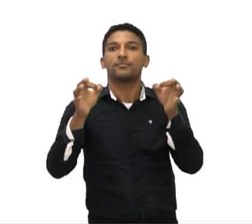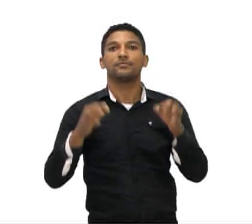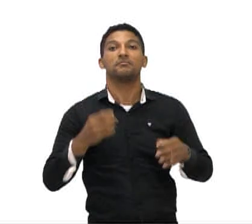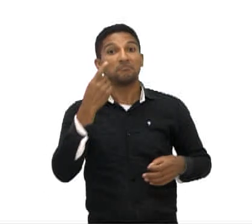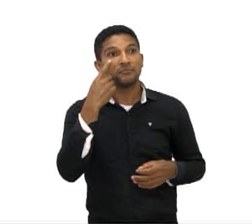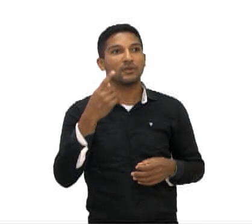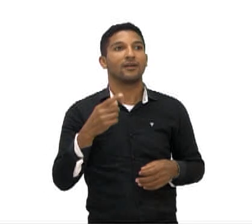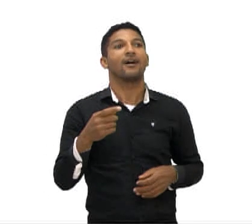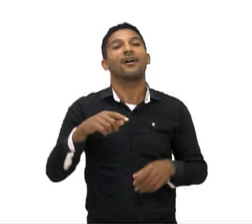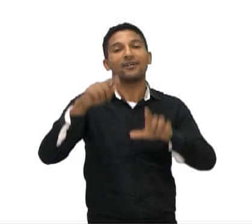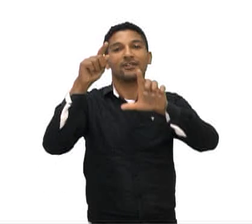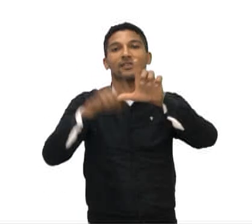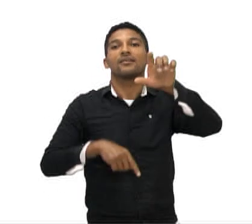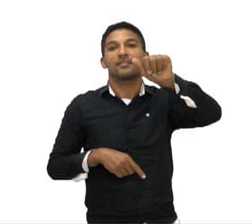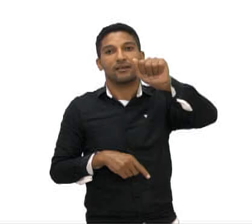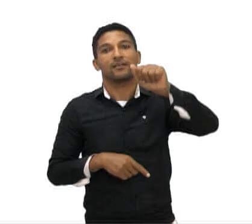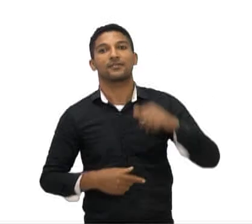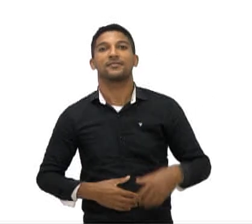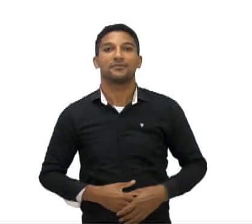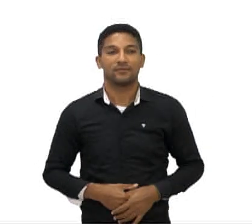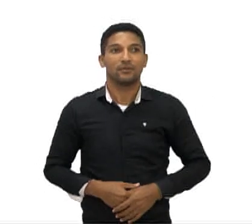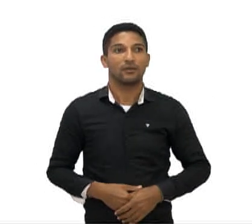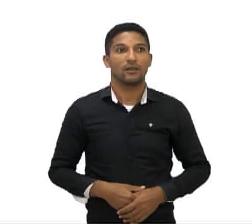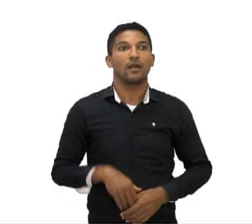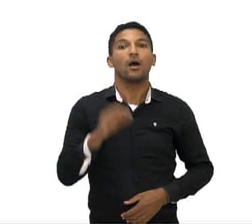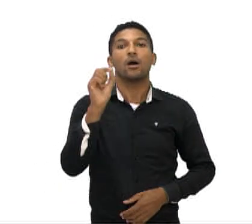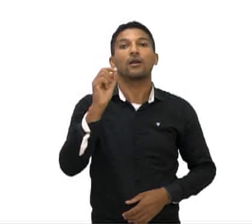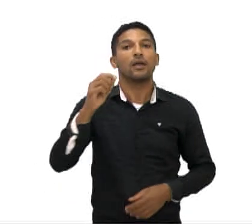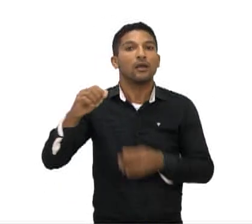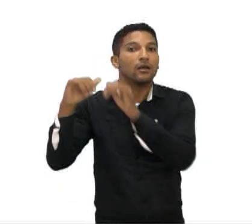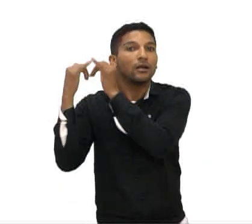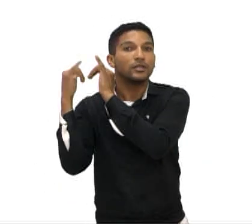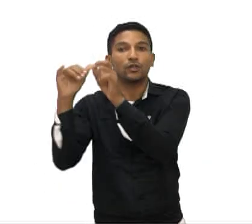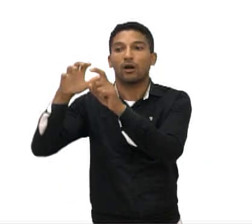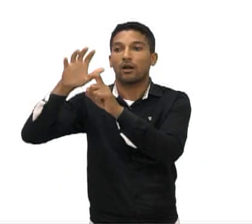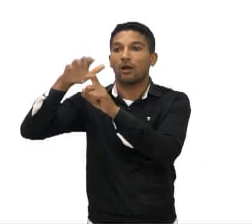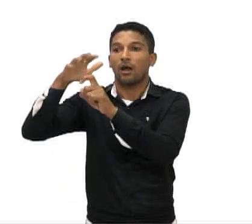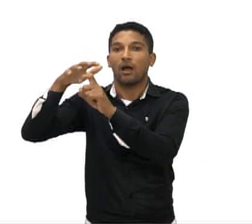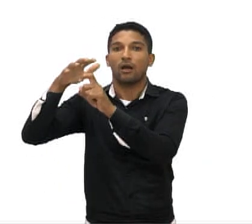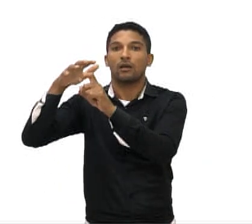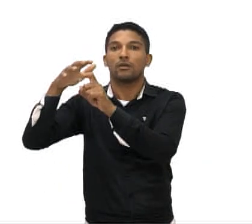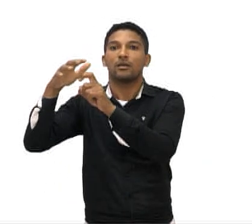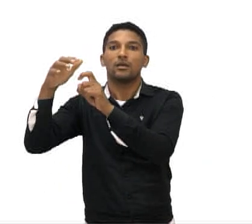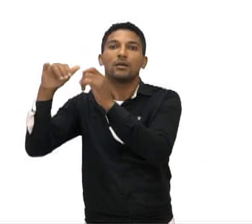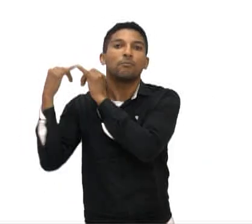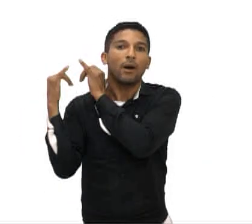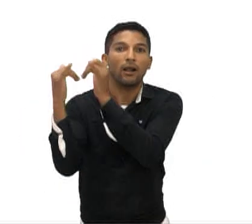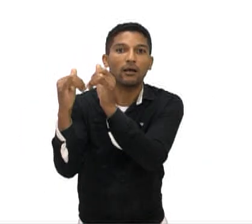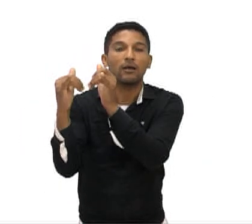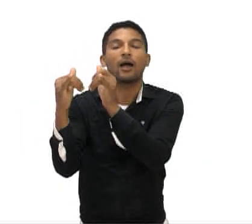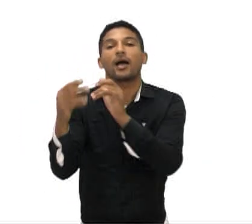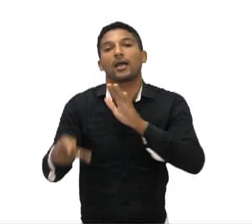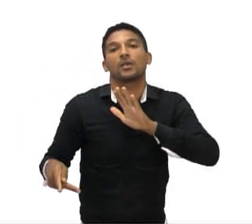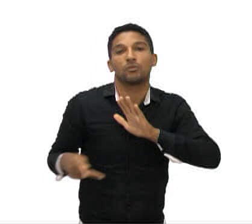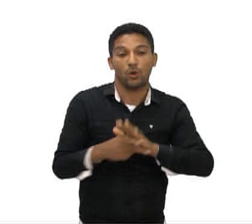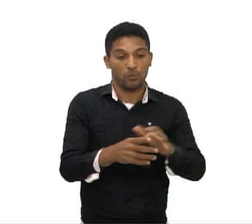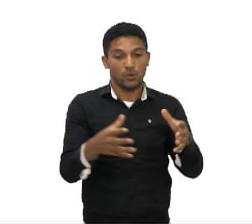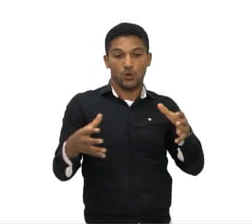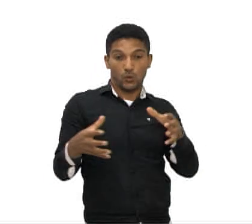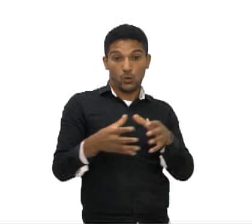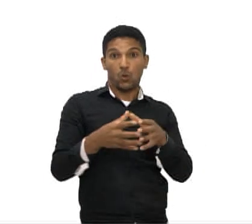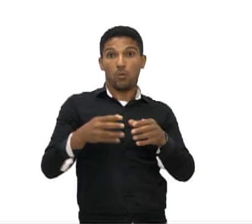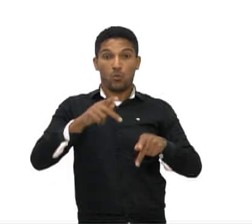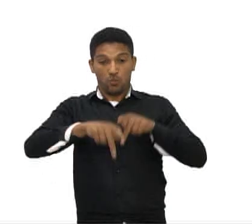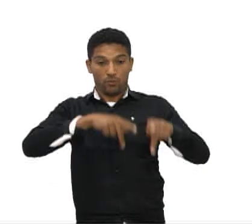Olha lá, letra A. São produções que nascem da imaginação coletiva de um